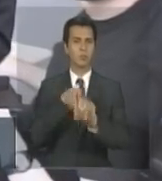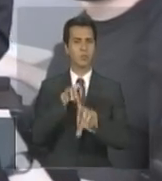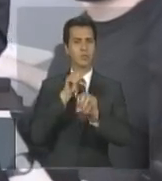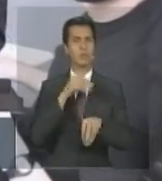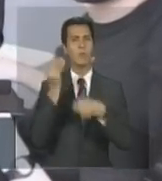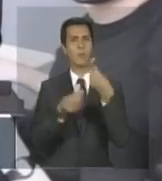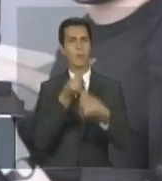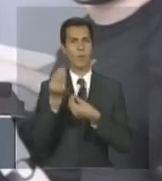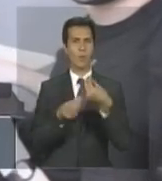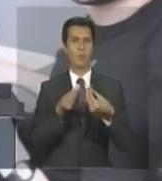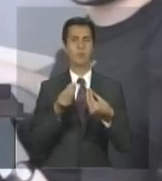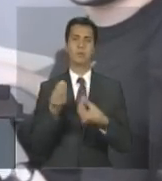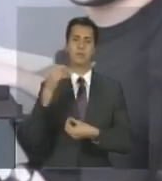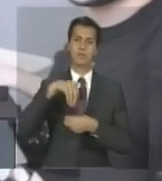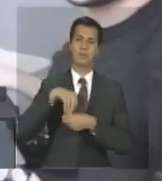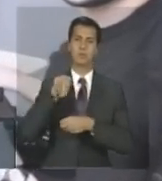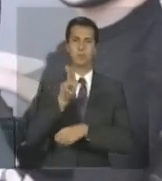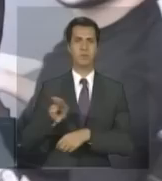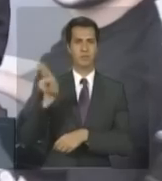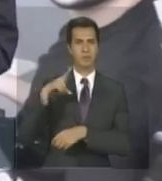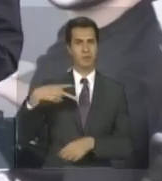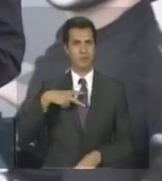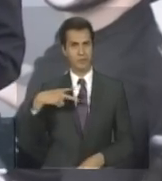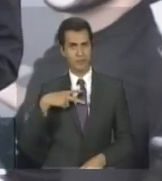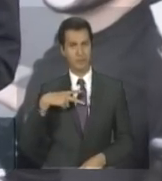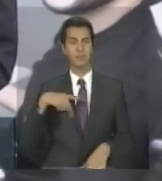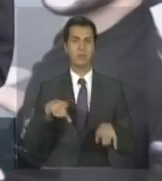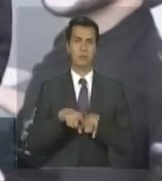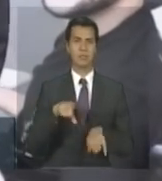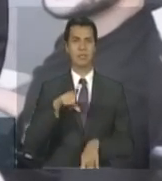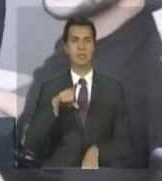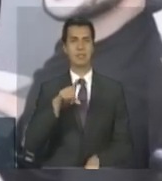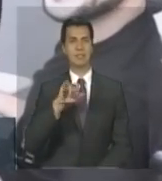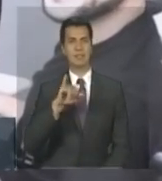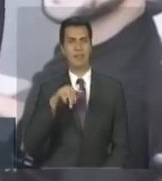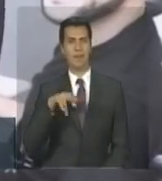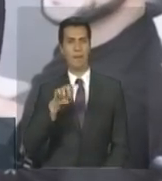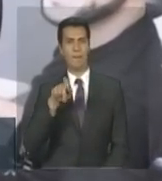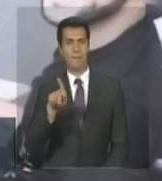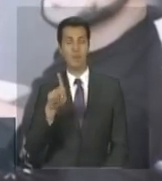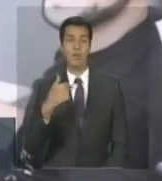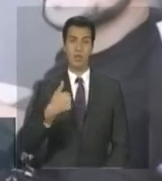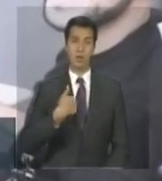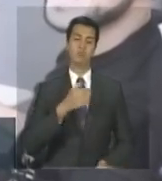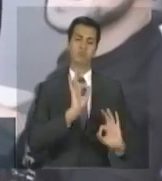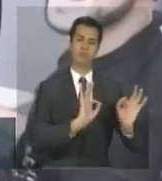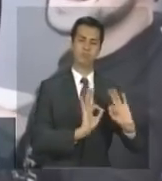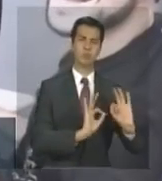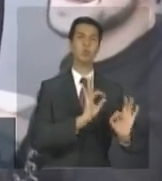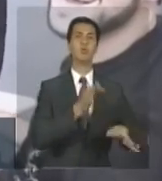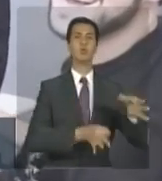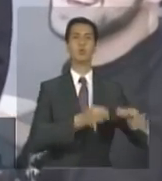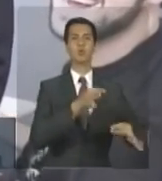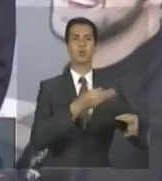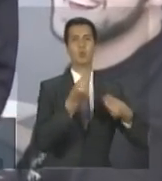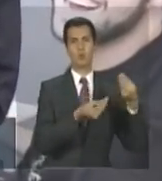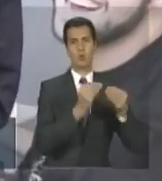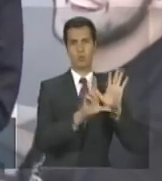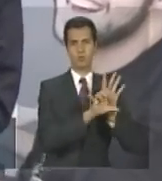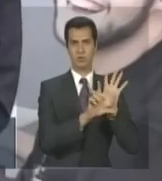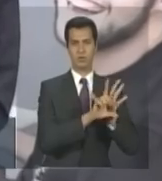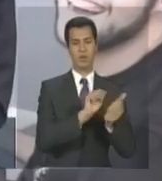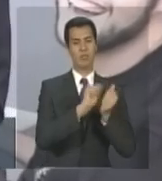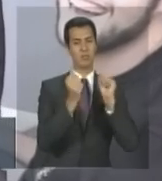privado, do censo do INEP, e eu promovi os estudos jurídicos para saber como adaptar aquela ideia